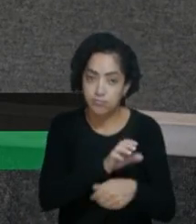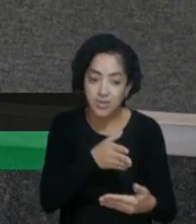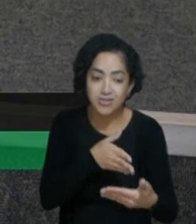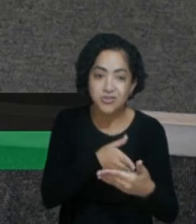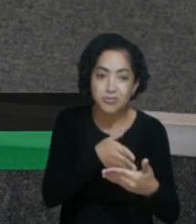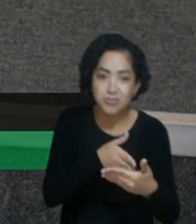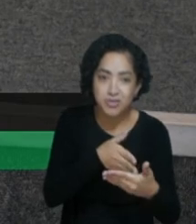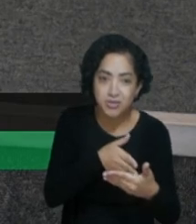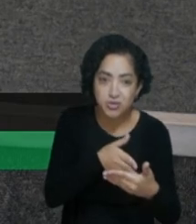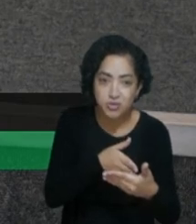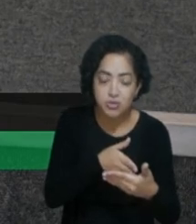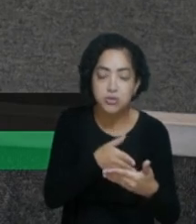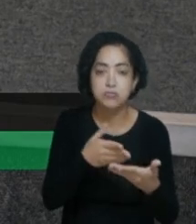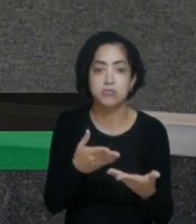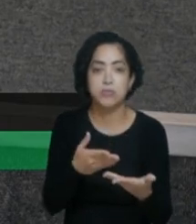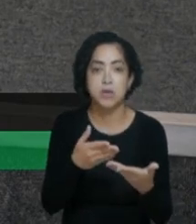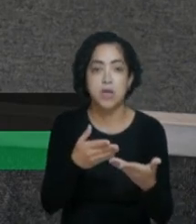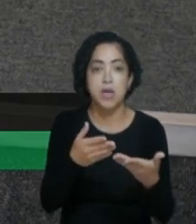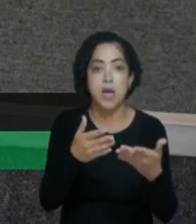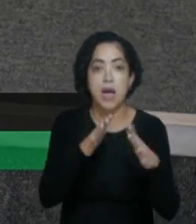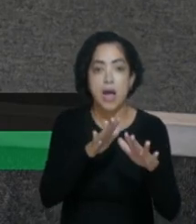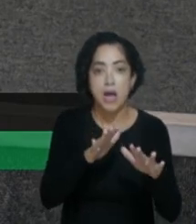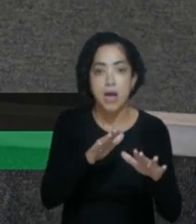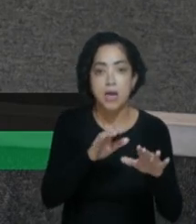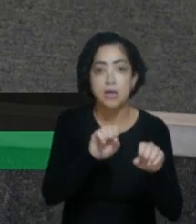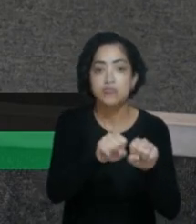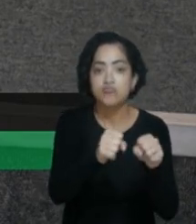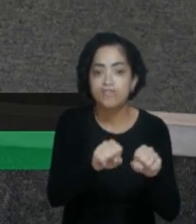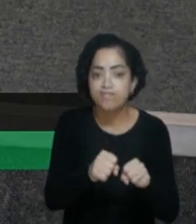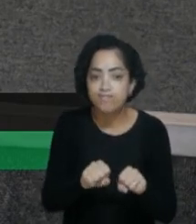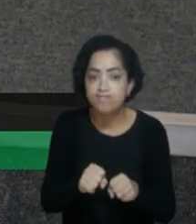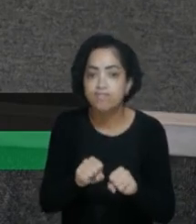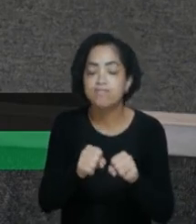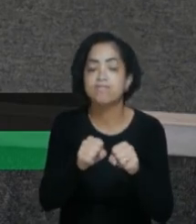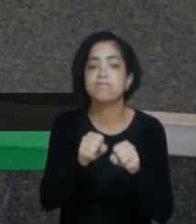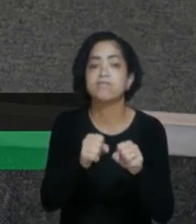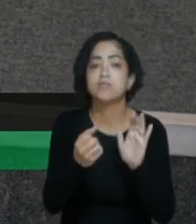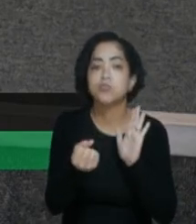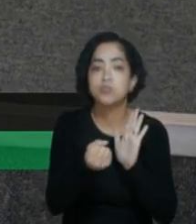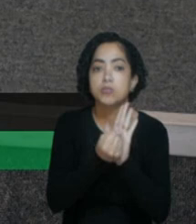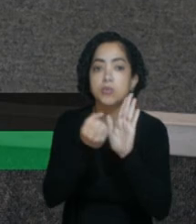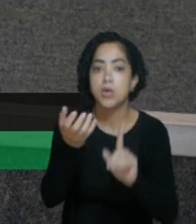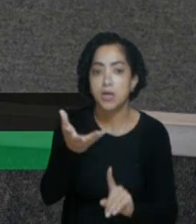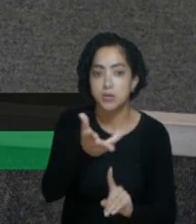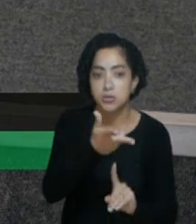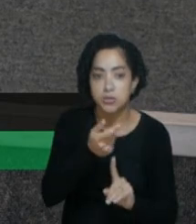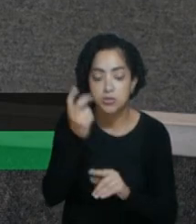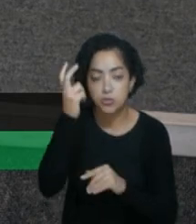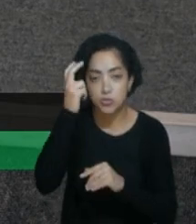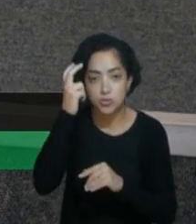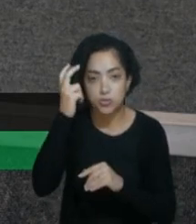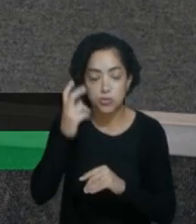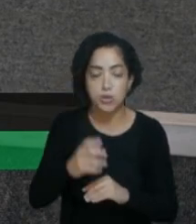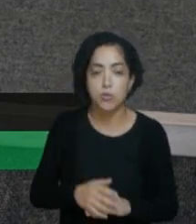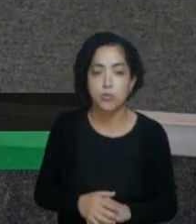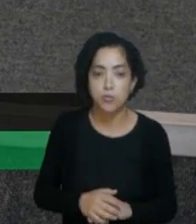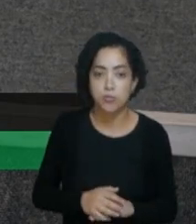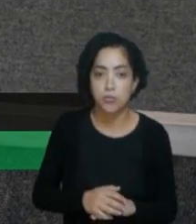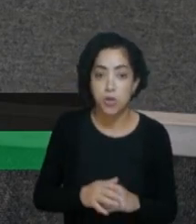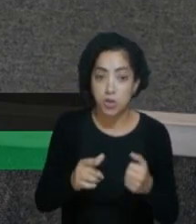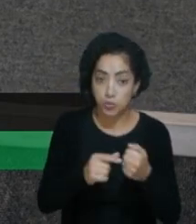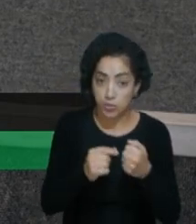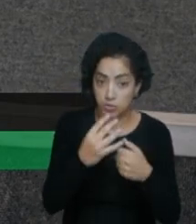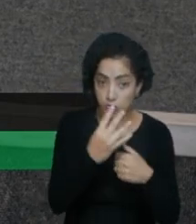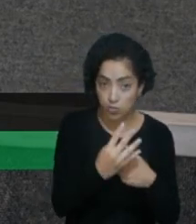evasão a destruição e a descaracterização do patrimônio artístico e cultural tal como Versa o Inciso 4 do artigo